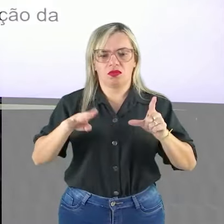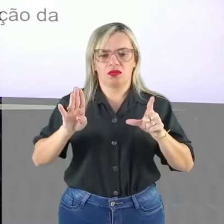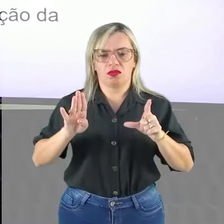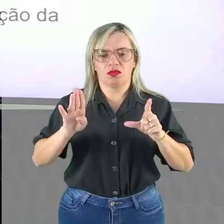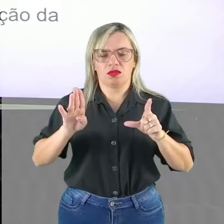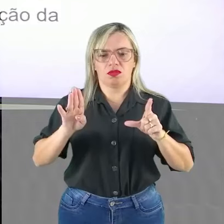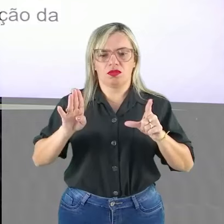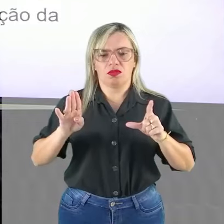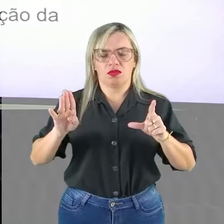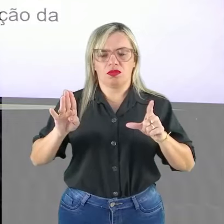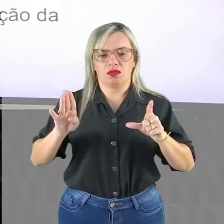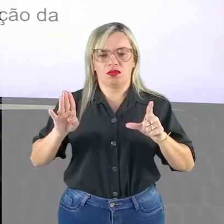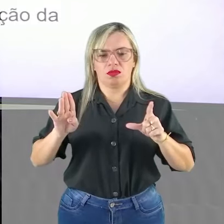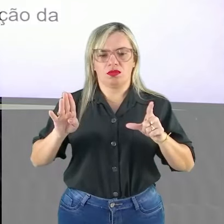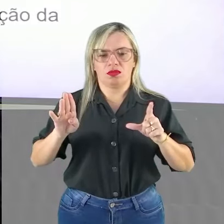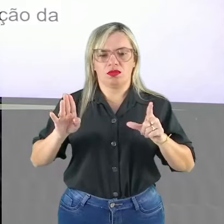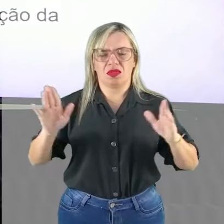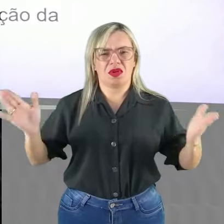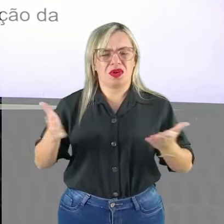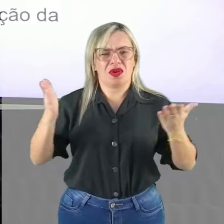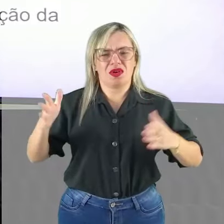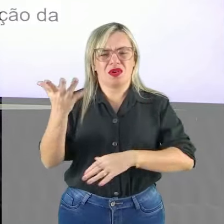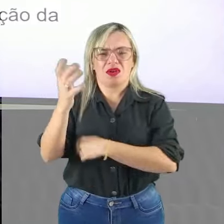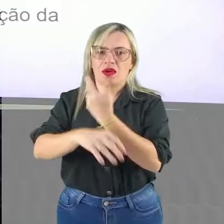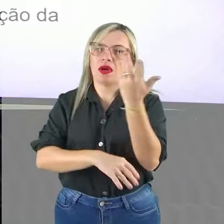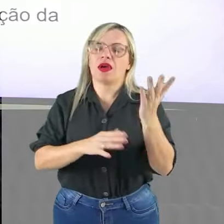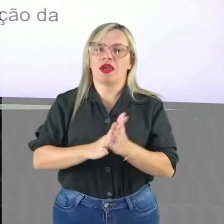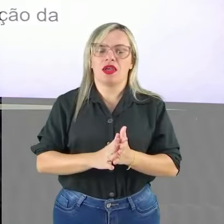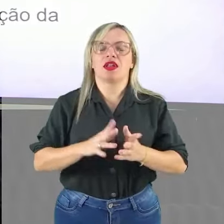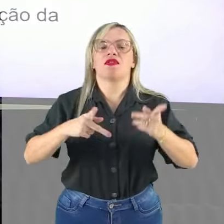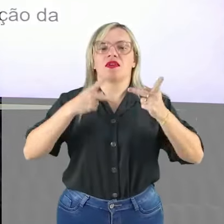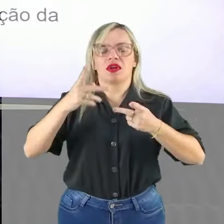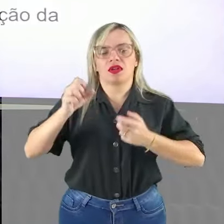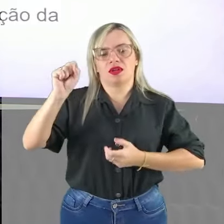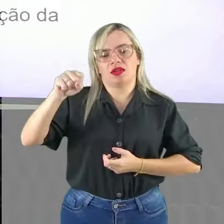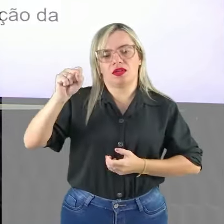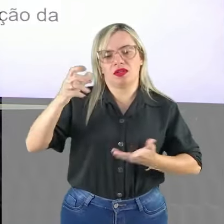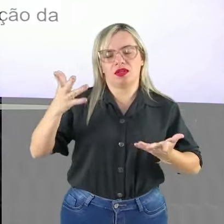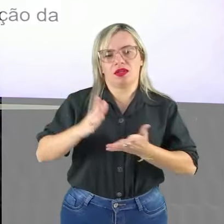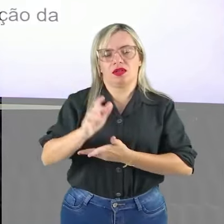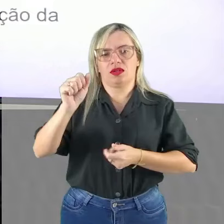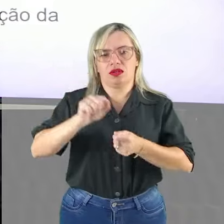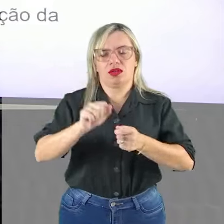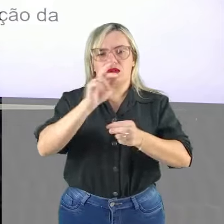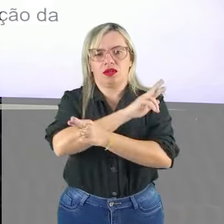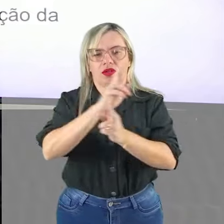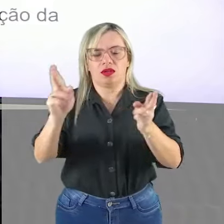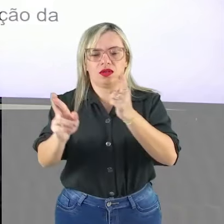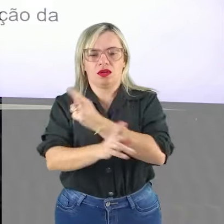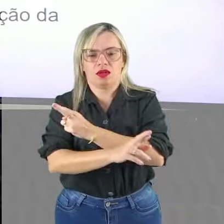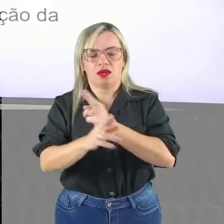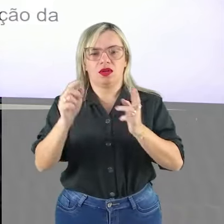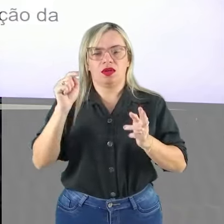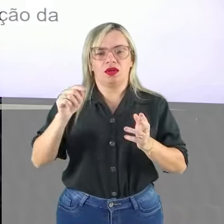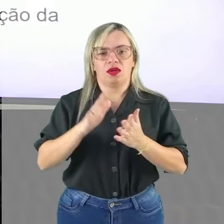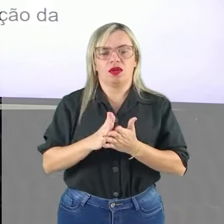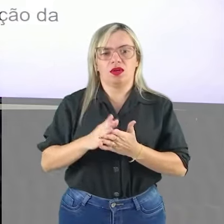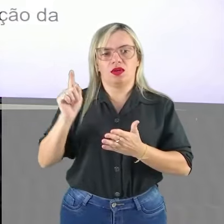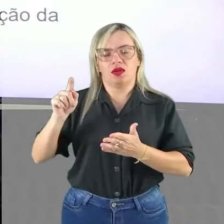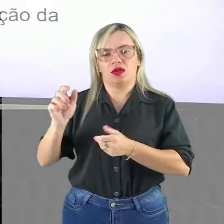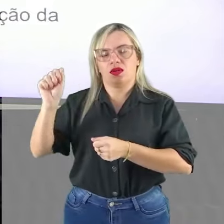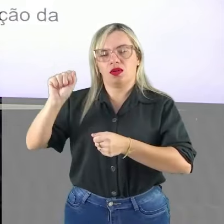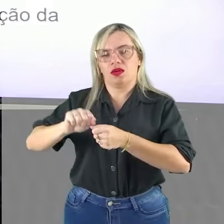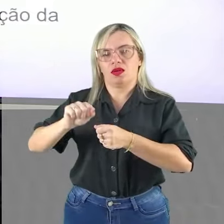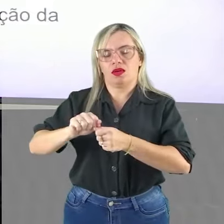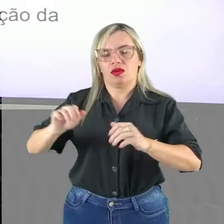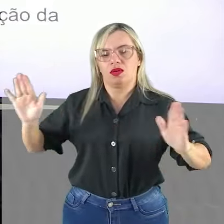as belezas das paisagens naturais da Espanha ele fala sobre as belezas sim mas ele faz ele faz dessa relação de beleza né fazendo a relação